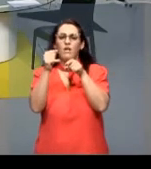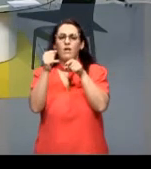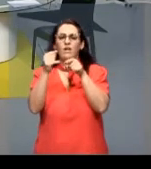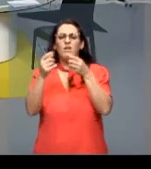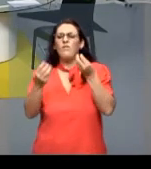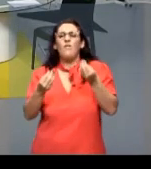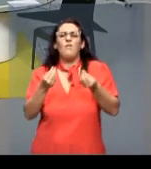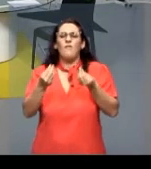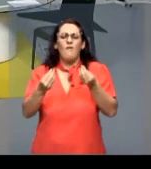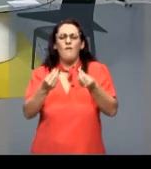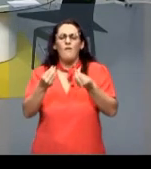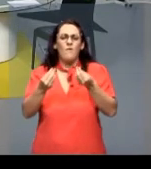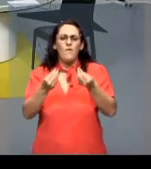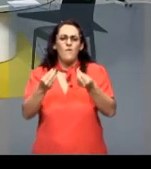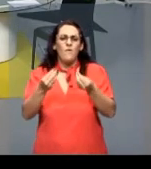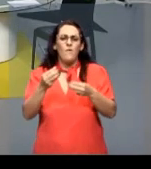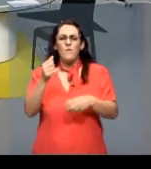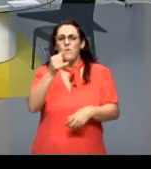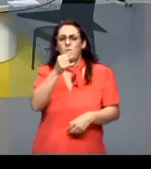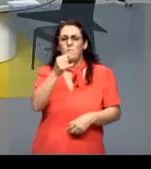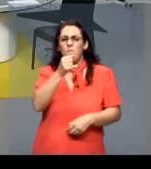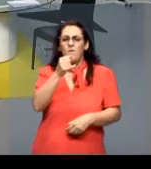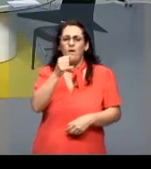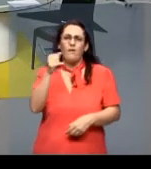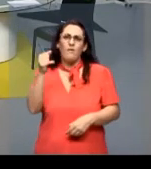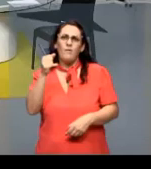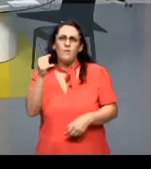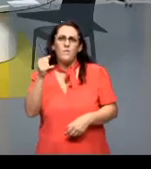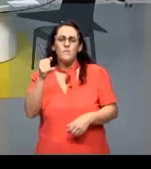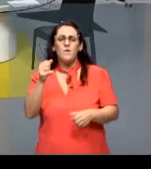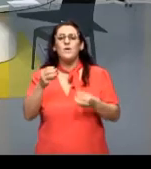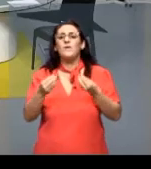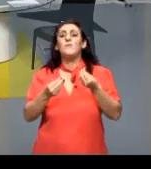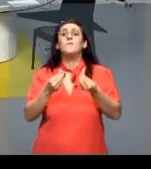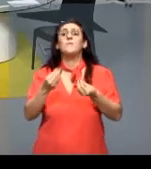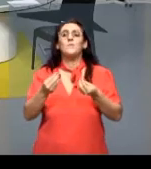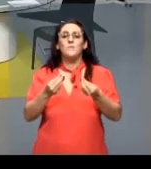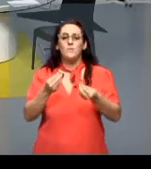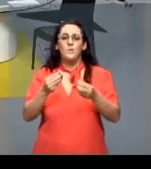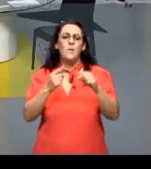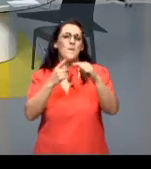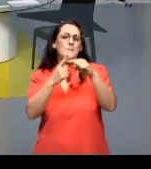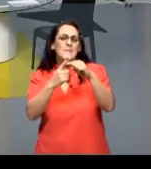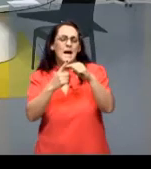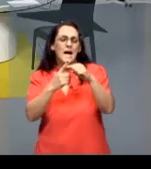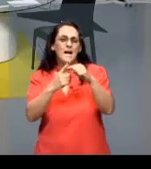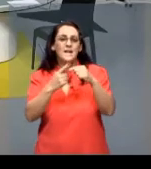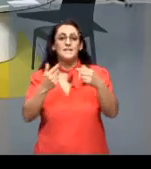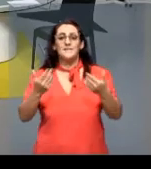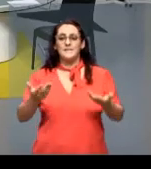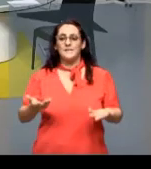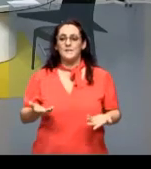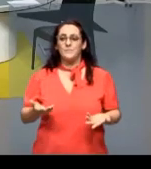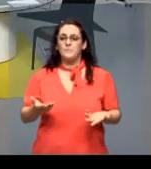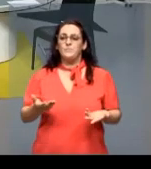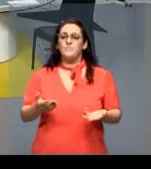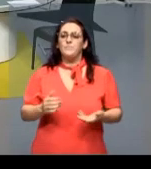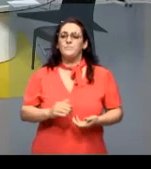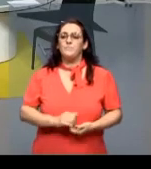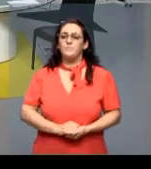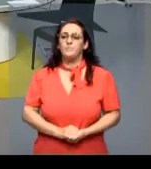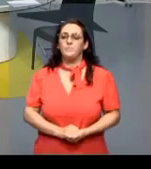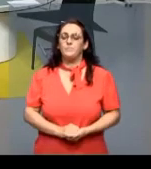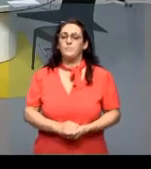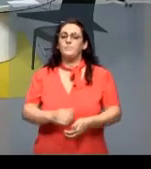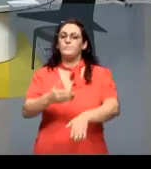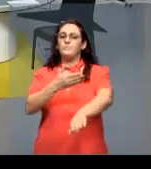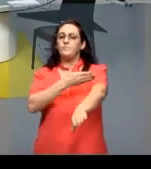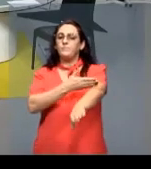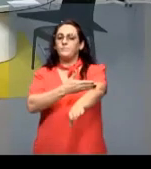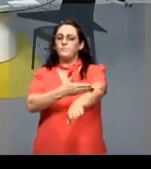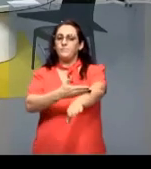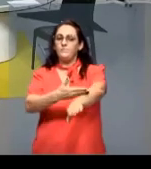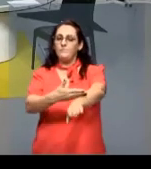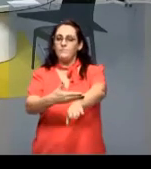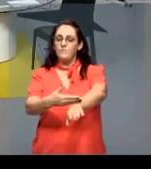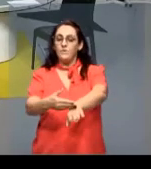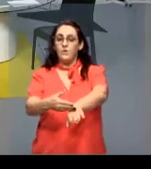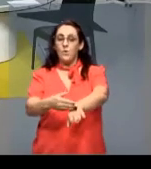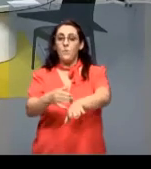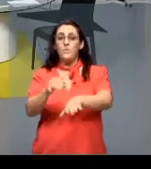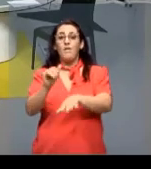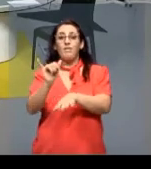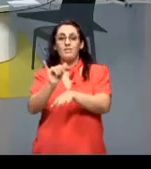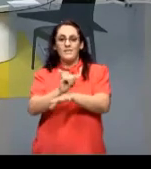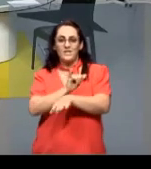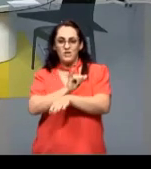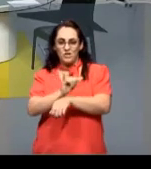que que dá? Dá mais? Menos com menos. Né? Então, eu costumo dar a seguinte